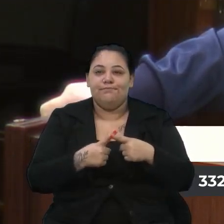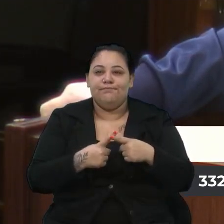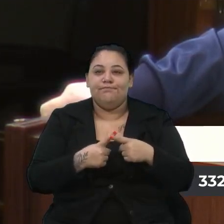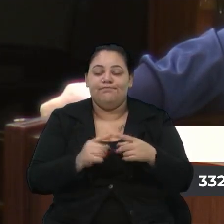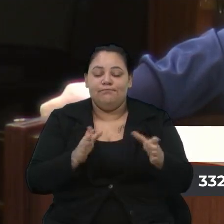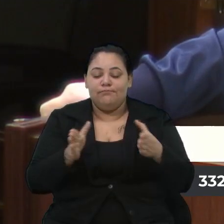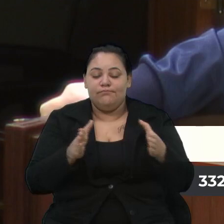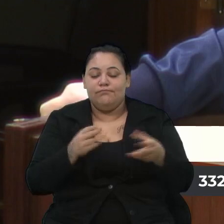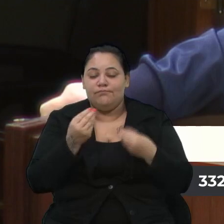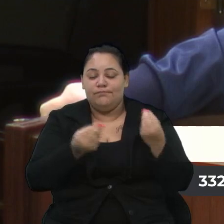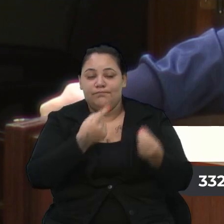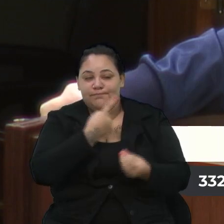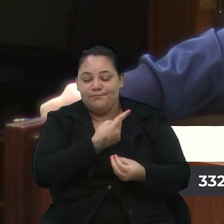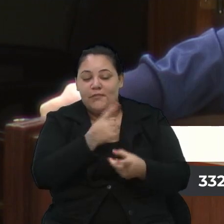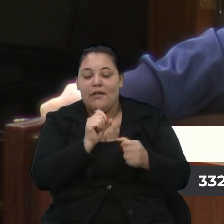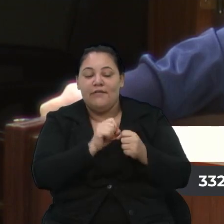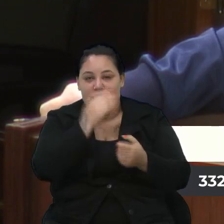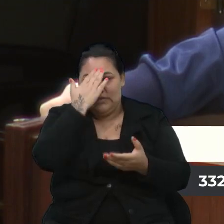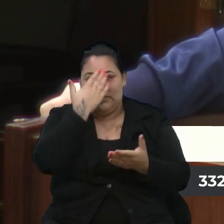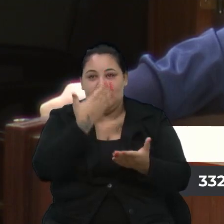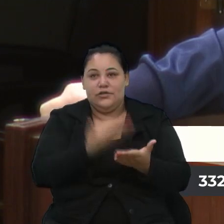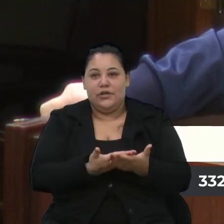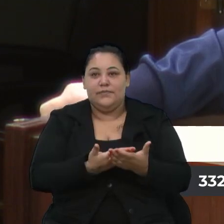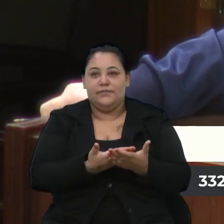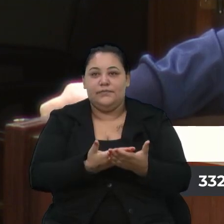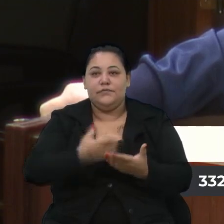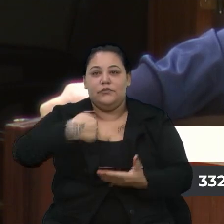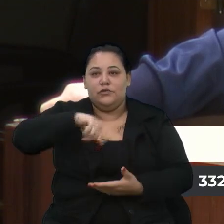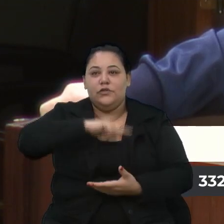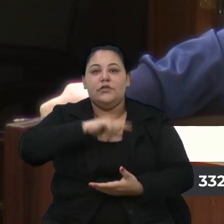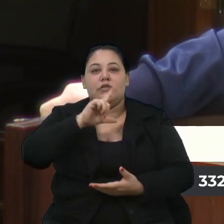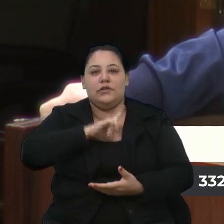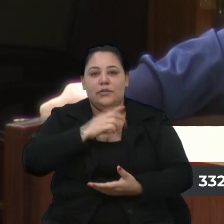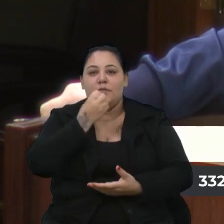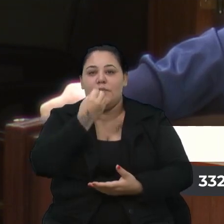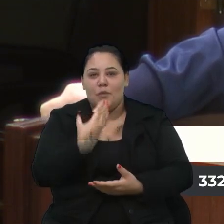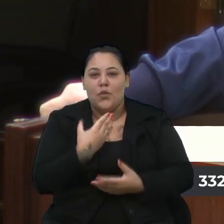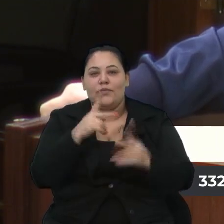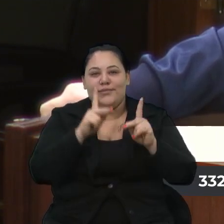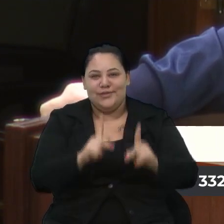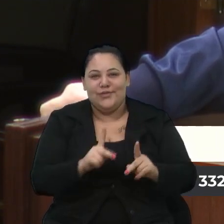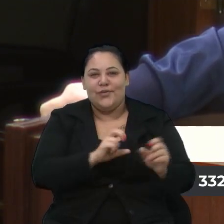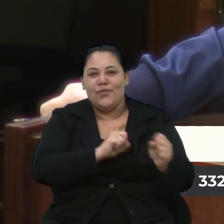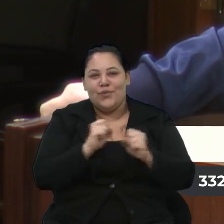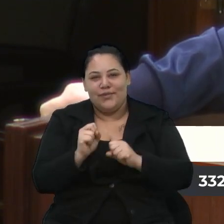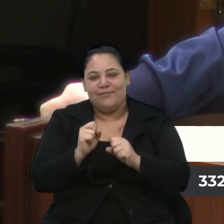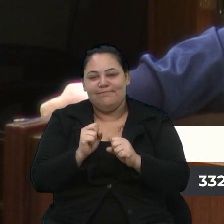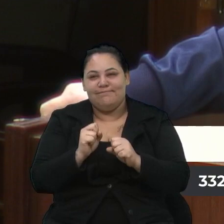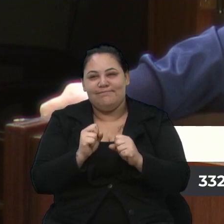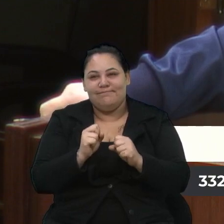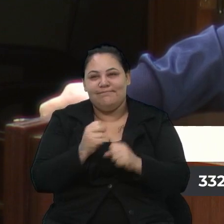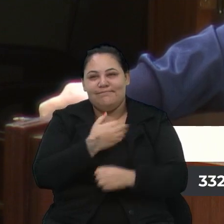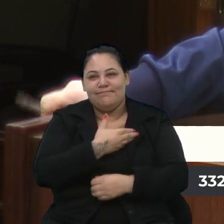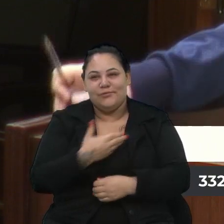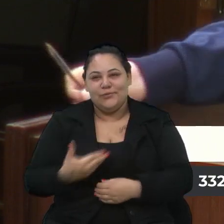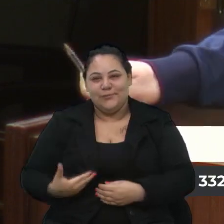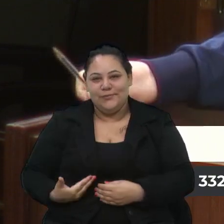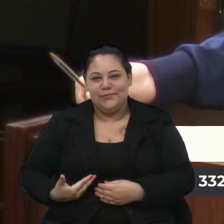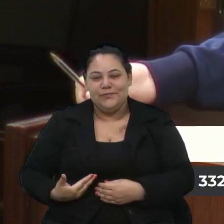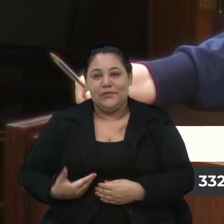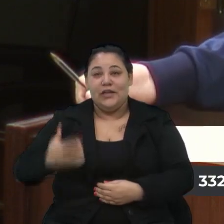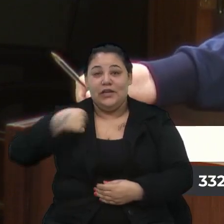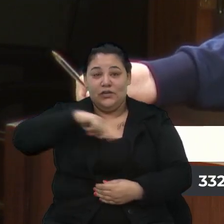Felipe, que nos faz acreditar que nós temos pessoas do bem no poder público. E que nós, enquanto nossos mandatos de